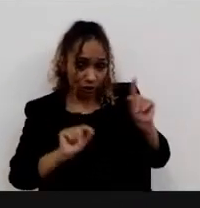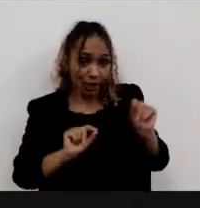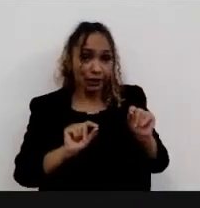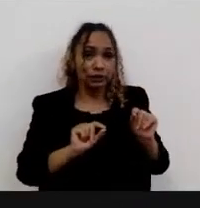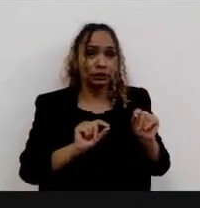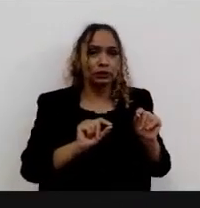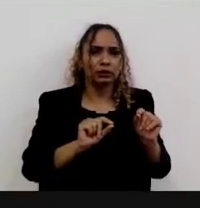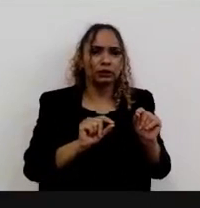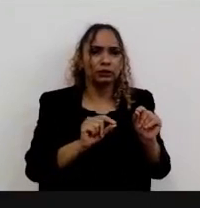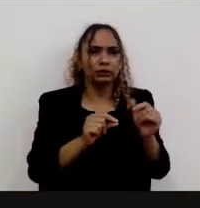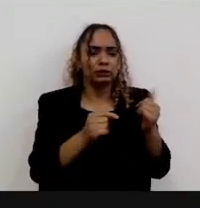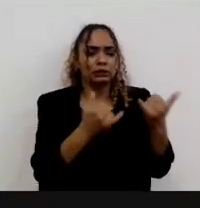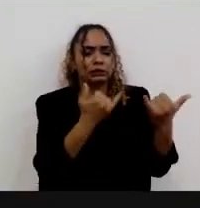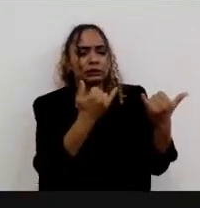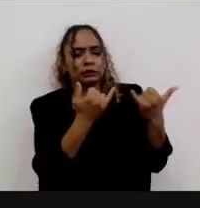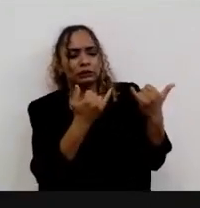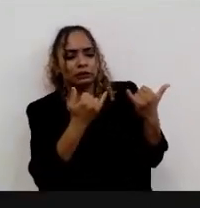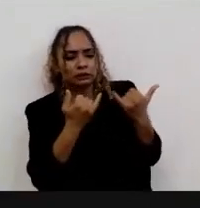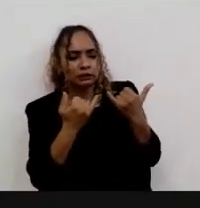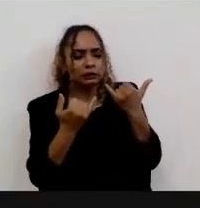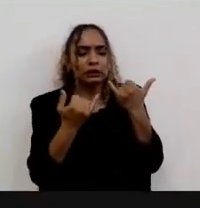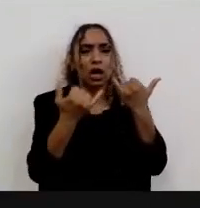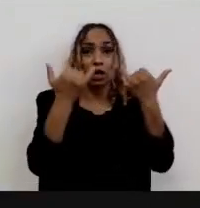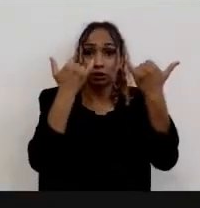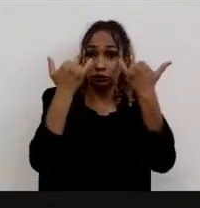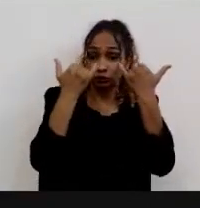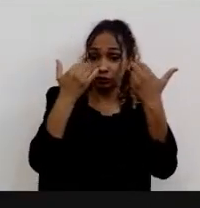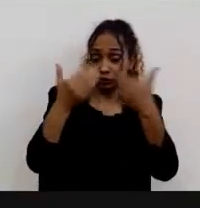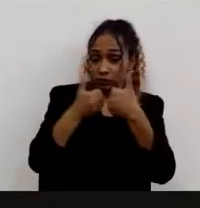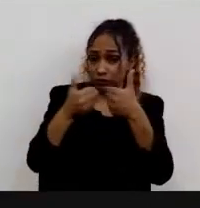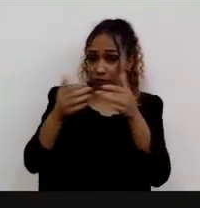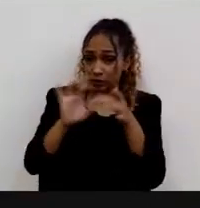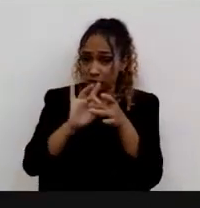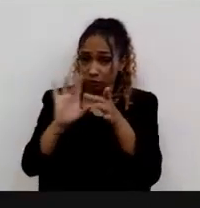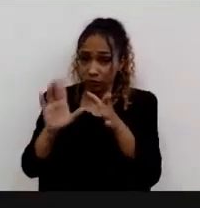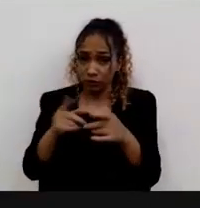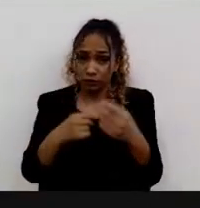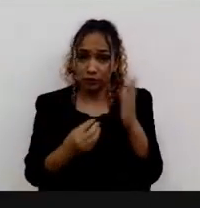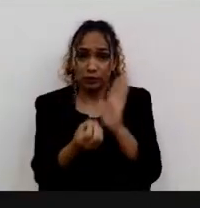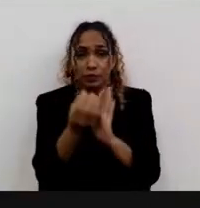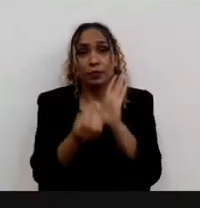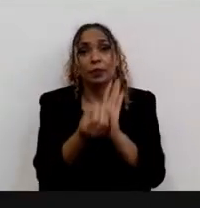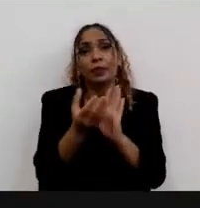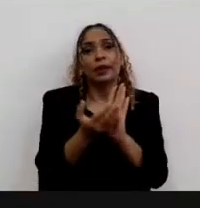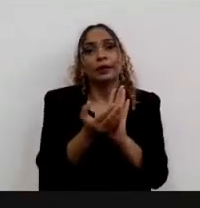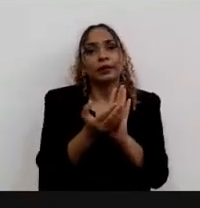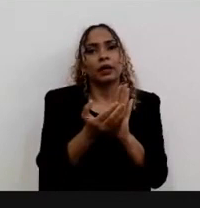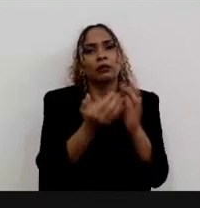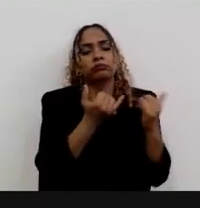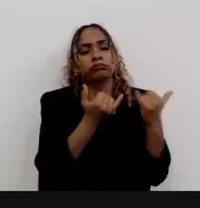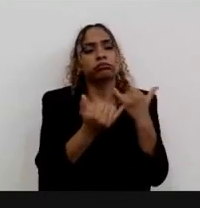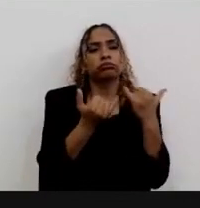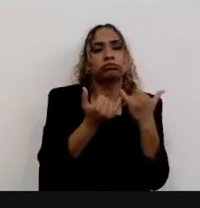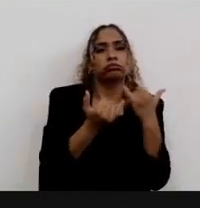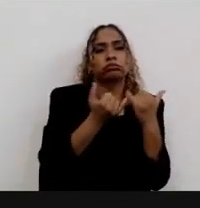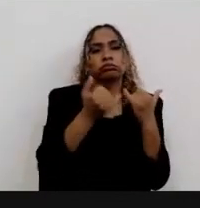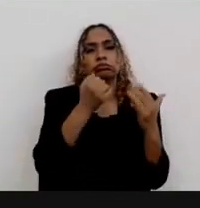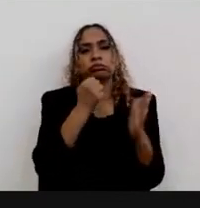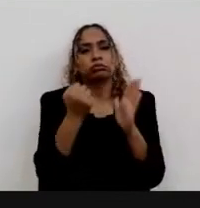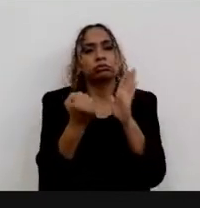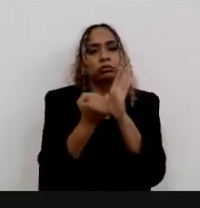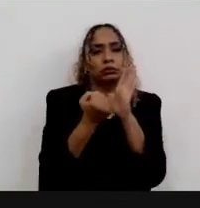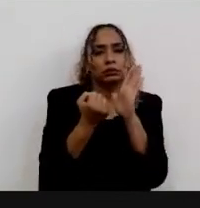dos metadados do repositório com os dados abertos disponíveis e criar um instrumento de compatibilização para registrar